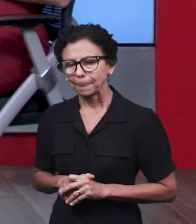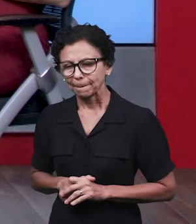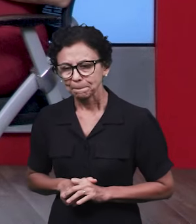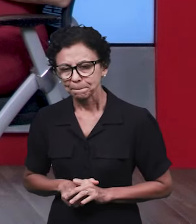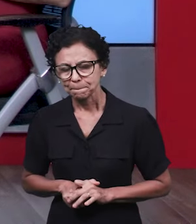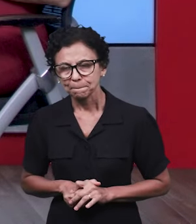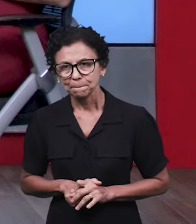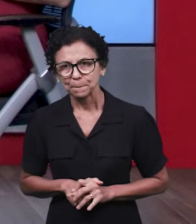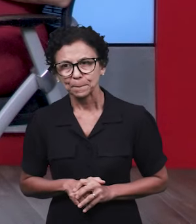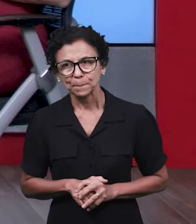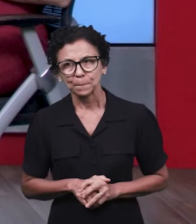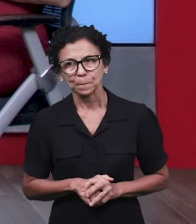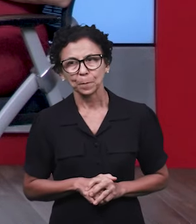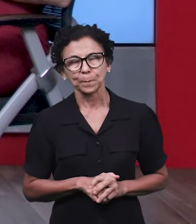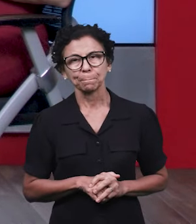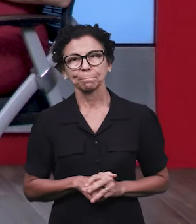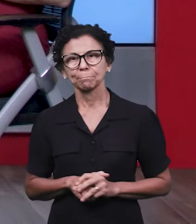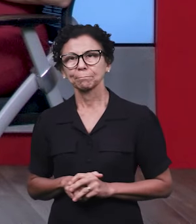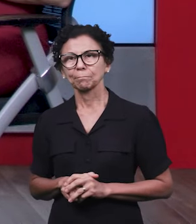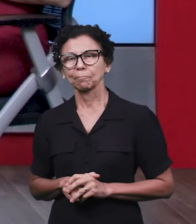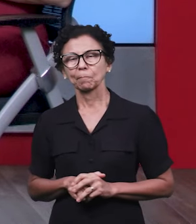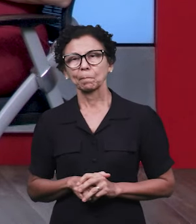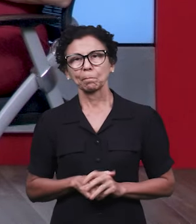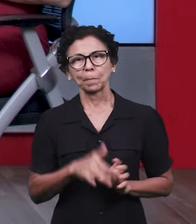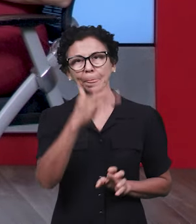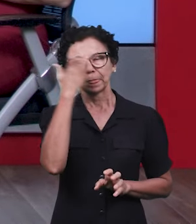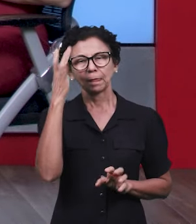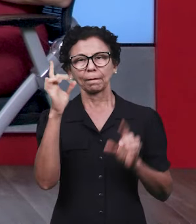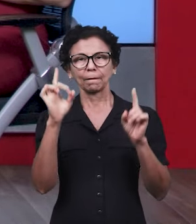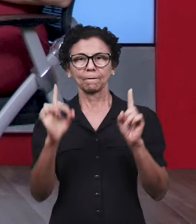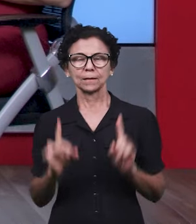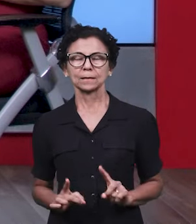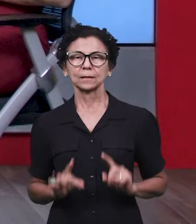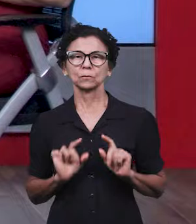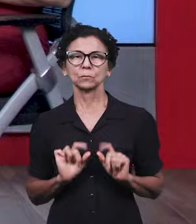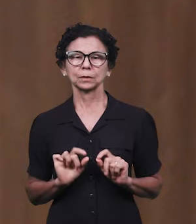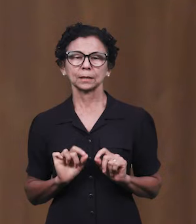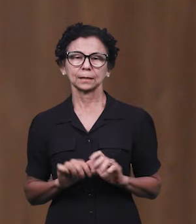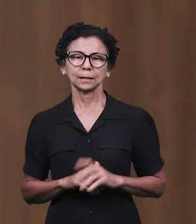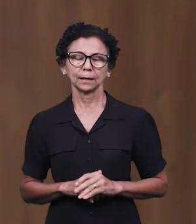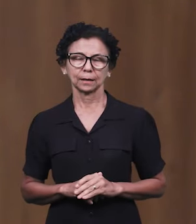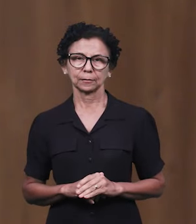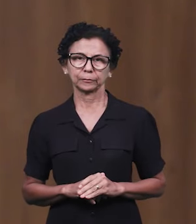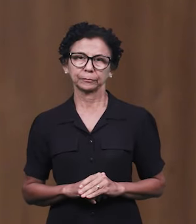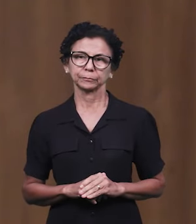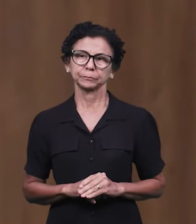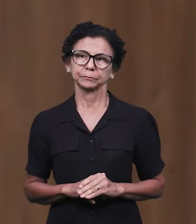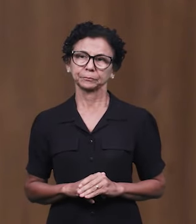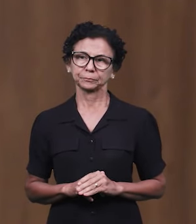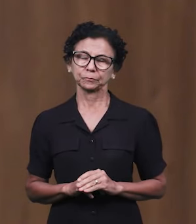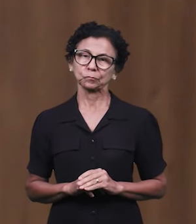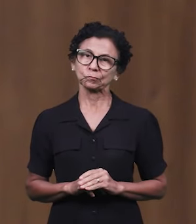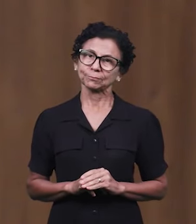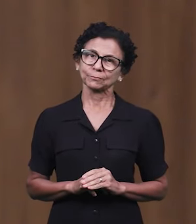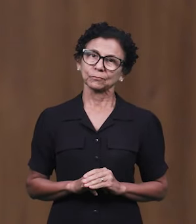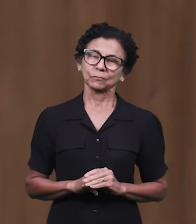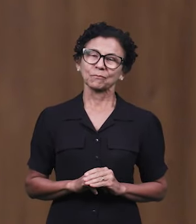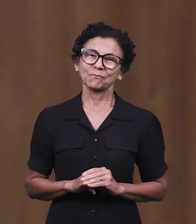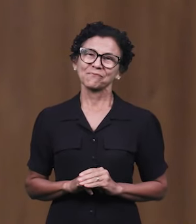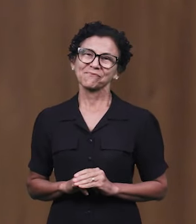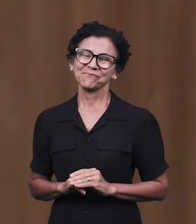com deficiência é a vida social. Porque ele vem da infância, onde ele é melhor aceito entre os seus pares.